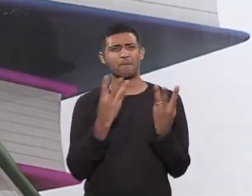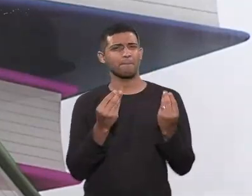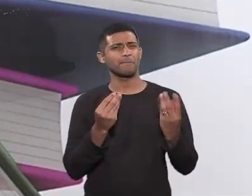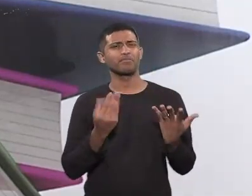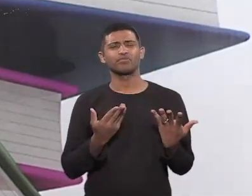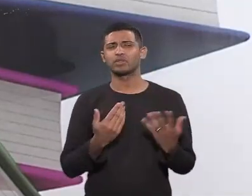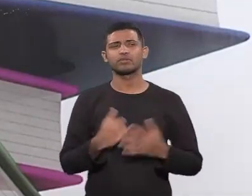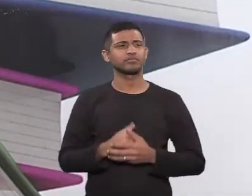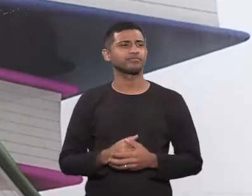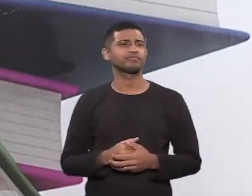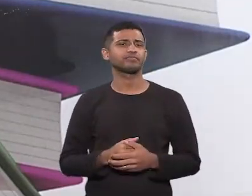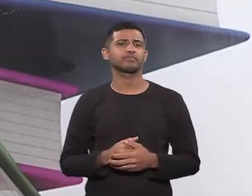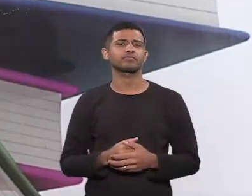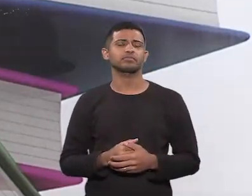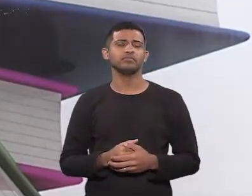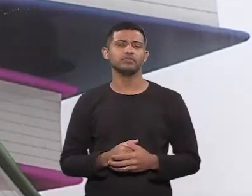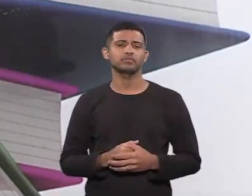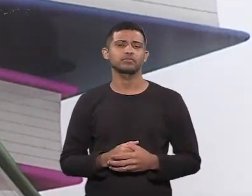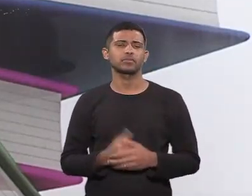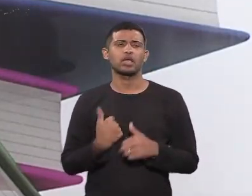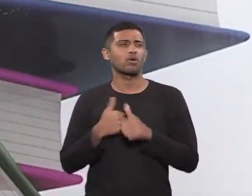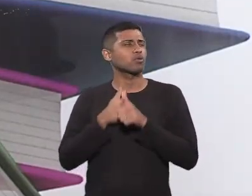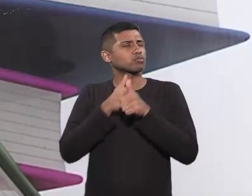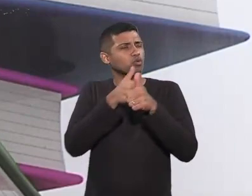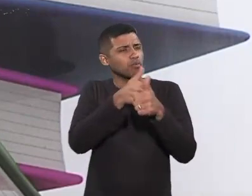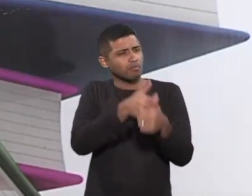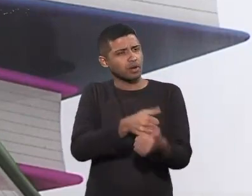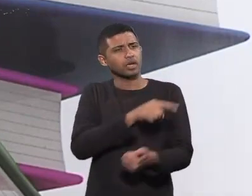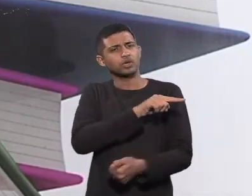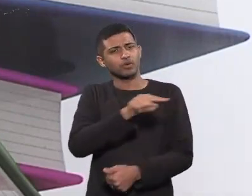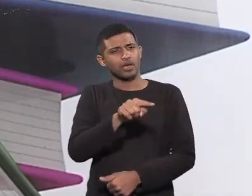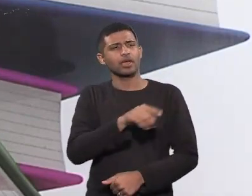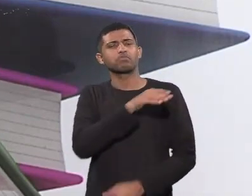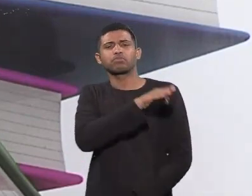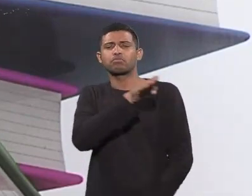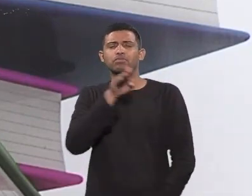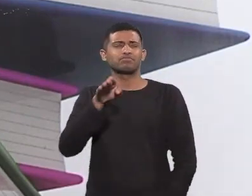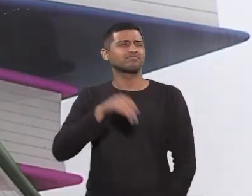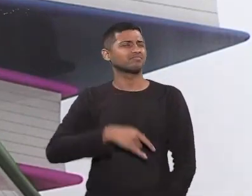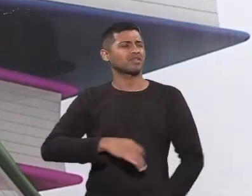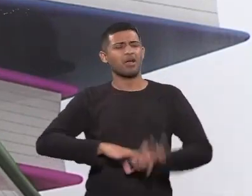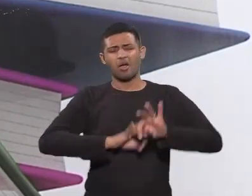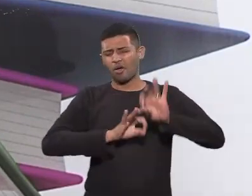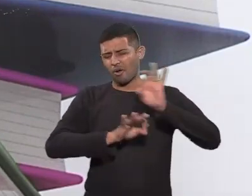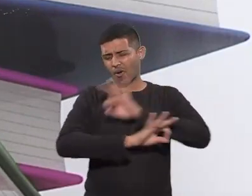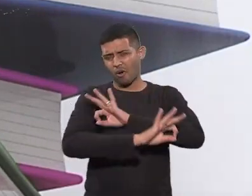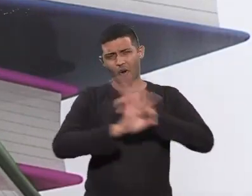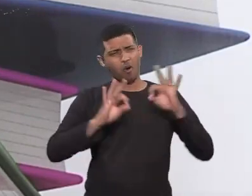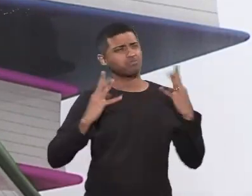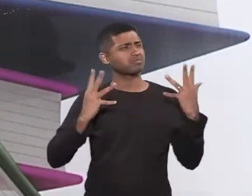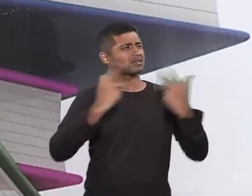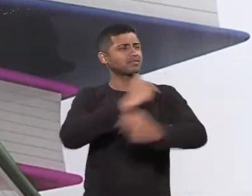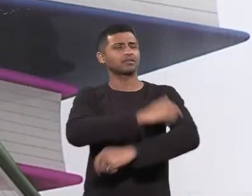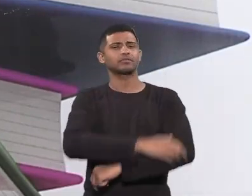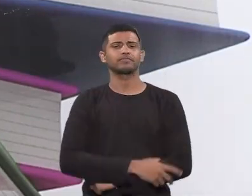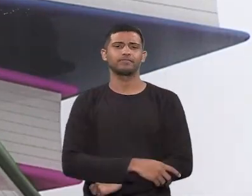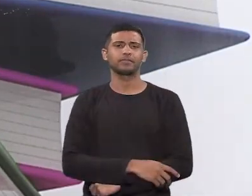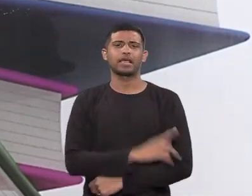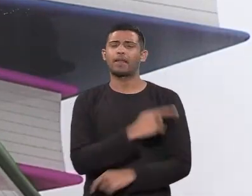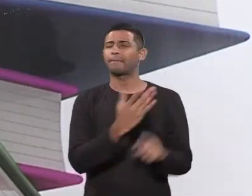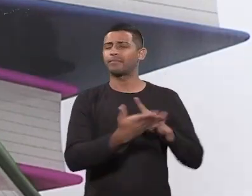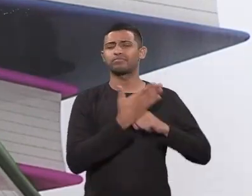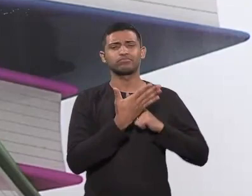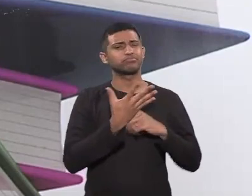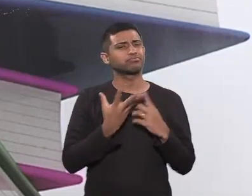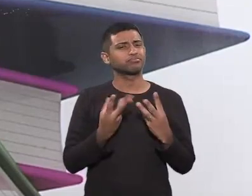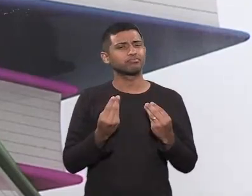pessoa que eu sigo, eu acompanho, que é genial, uma pessoa incrível e que me